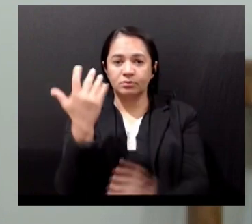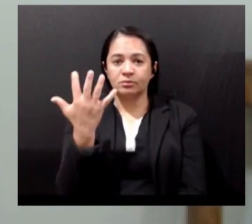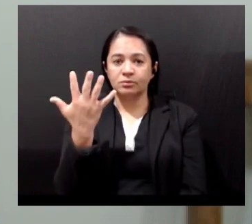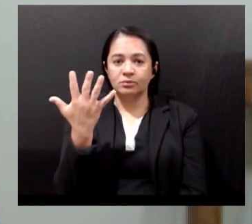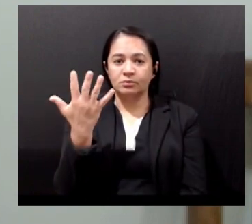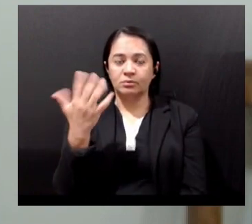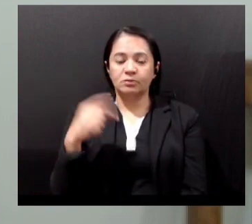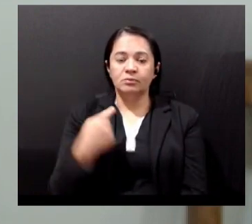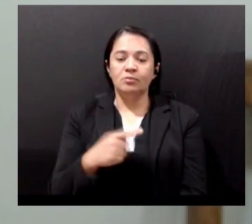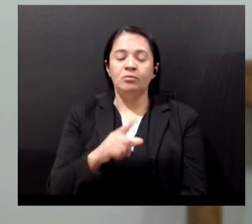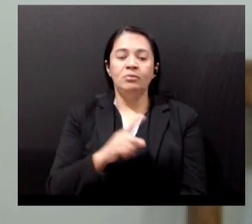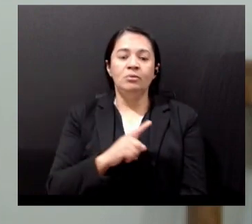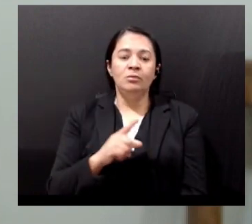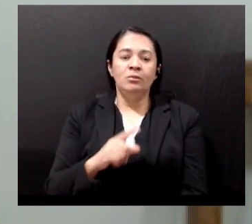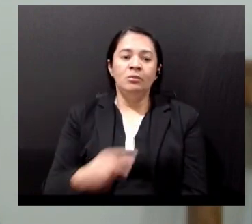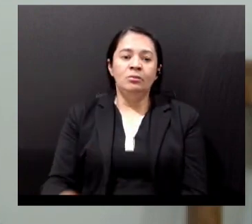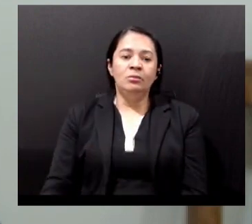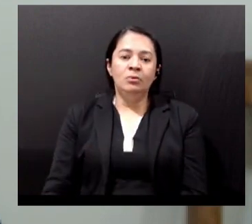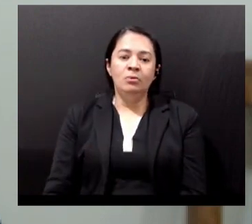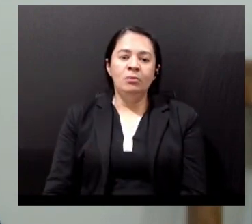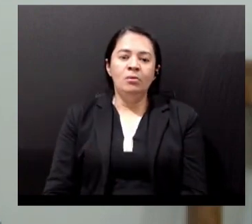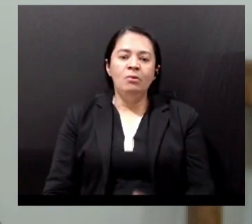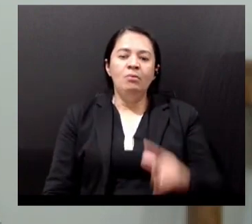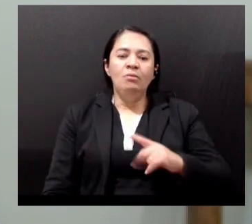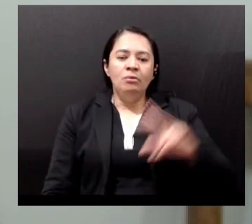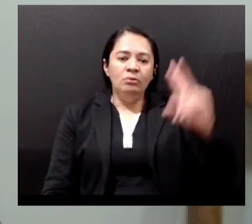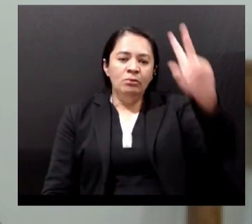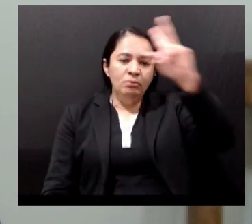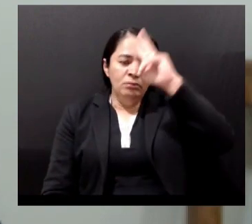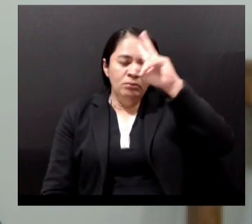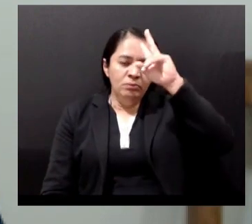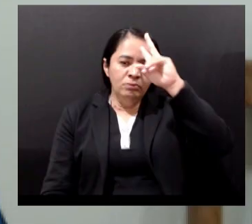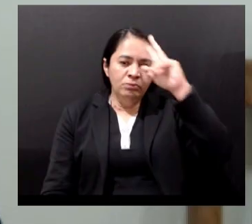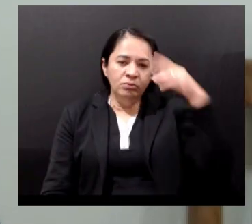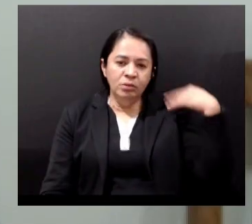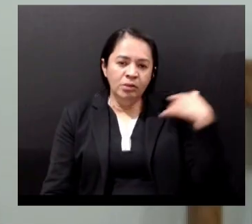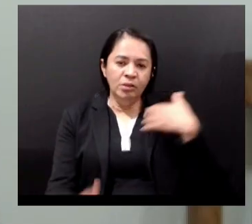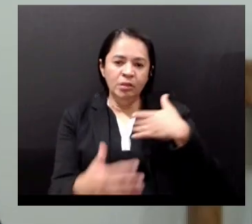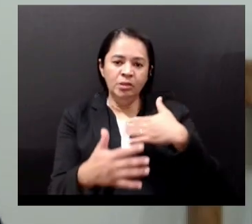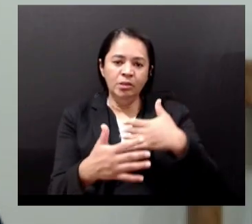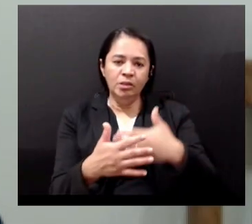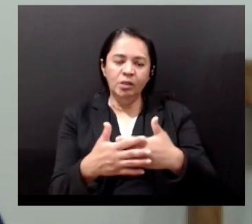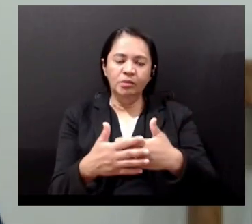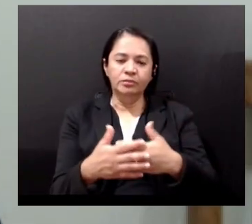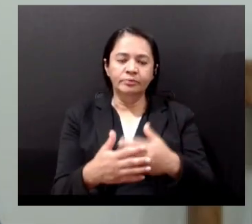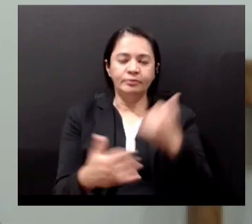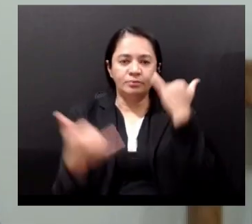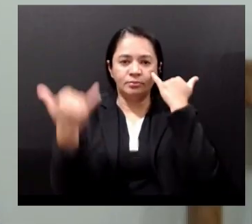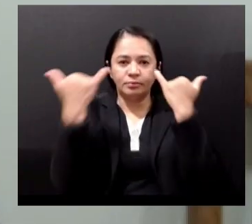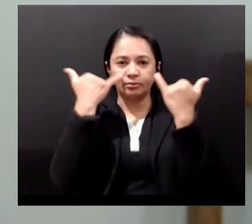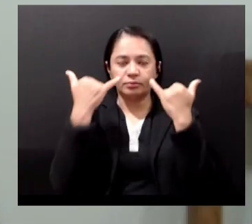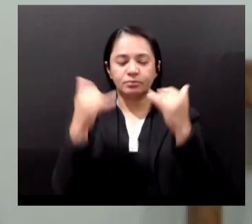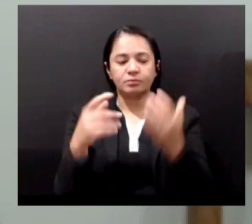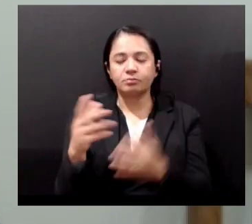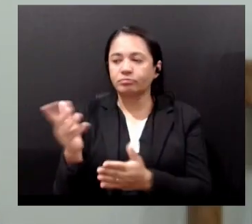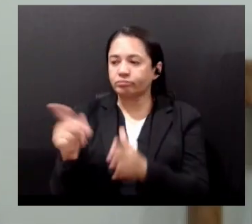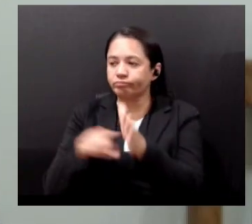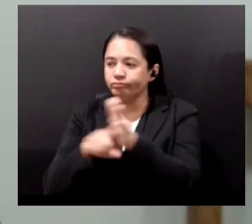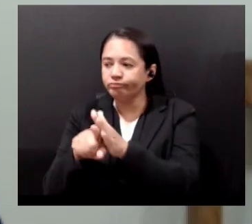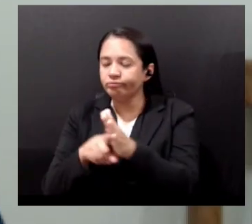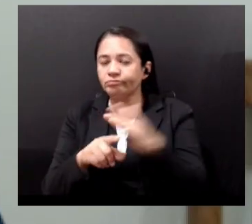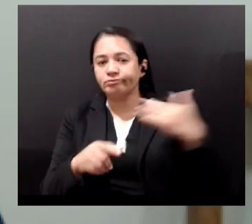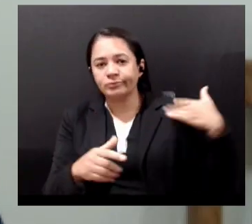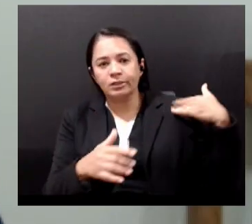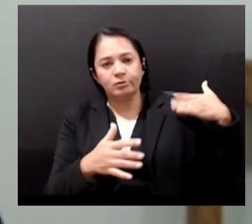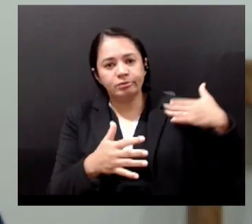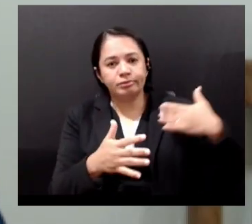meteorológicos que nós temos disponíveis. Existe um histórico razoavelmente grande de informações coletadas nos